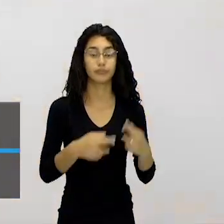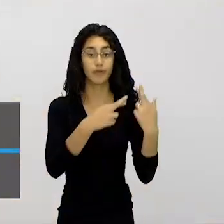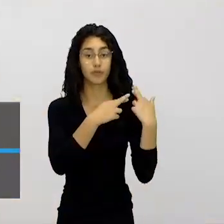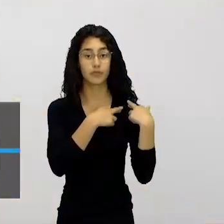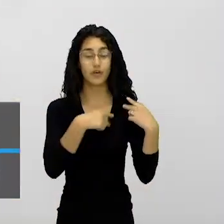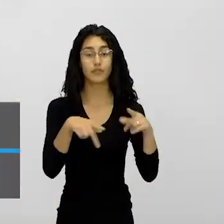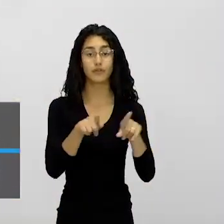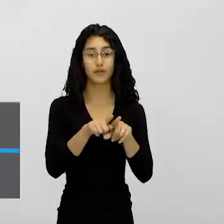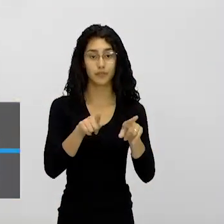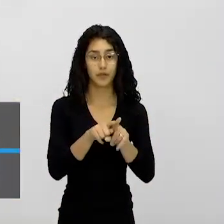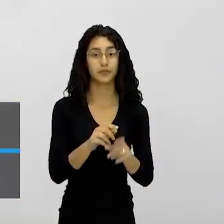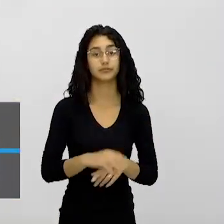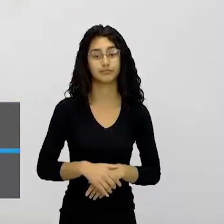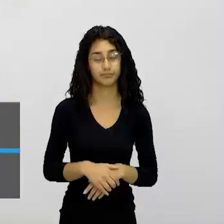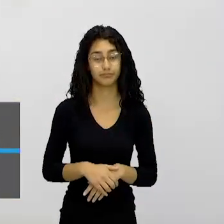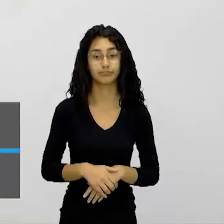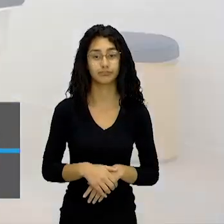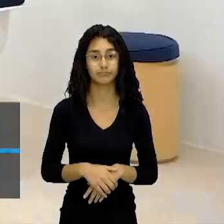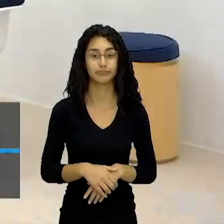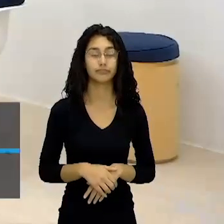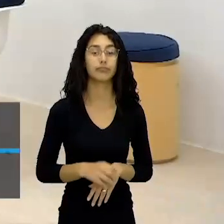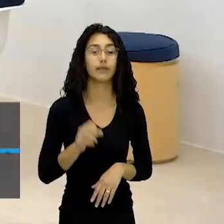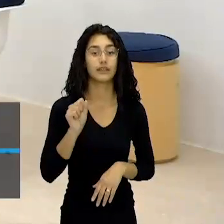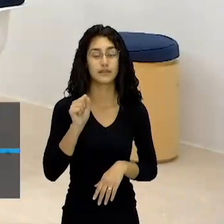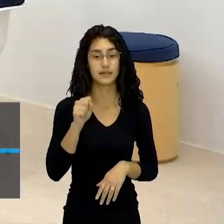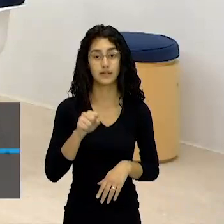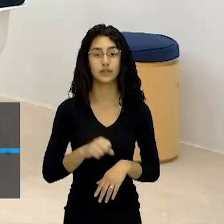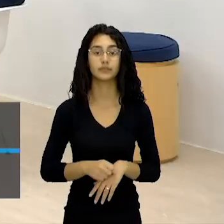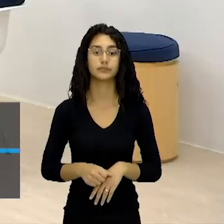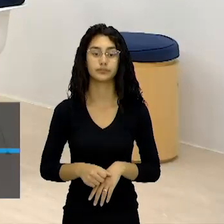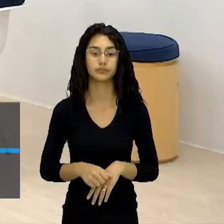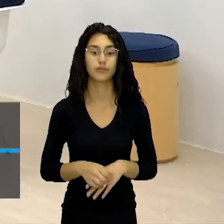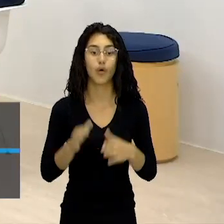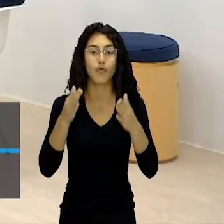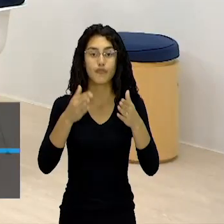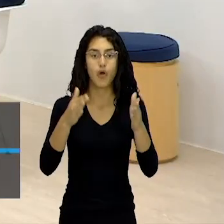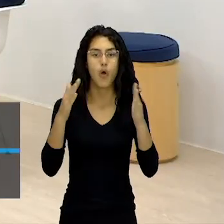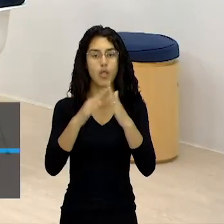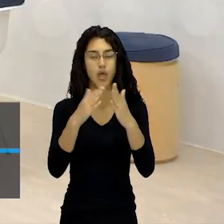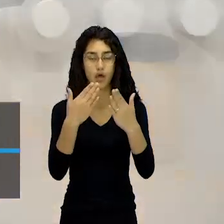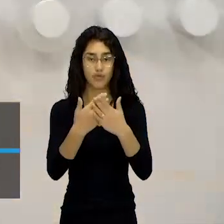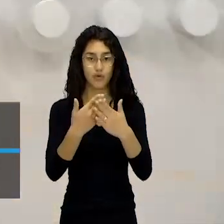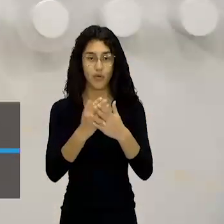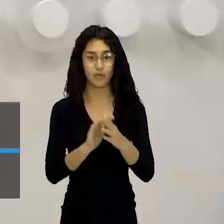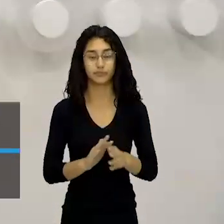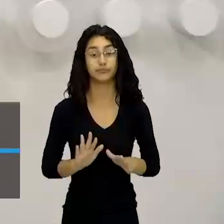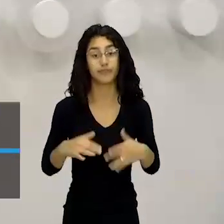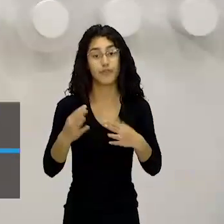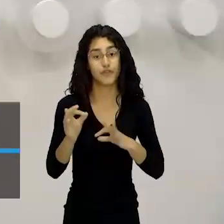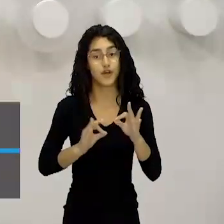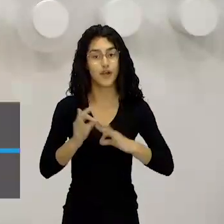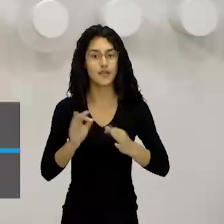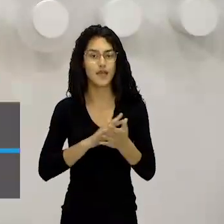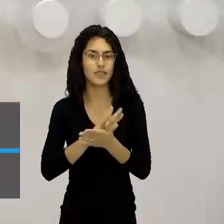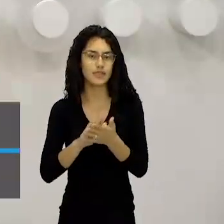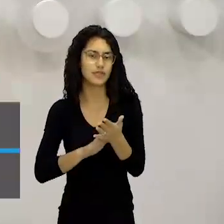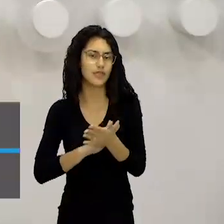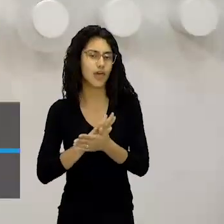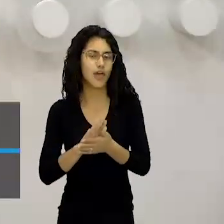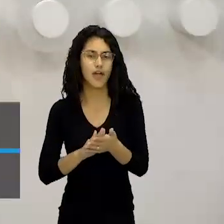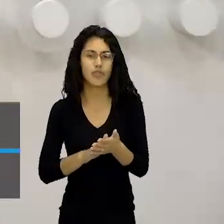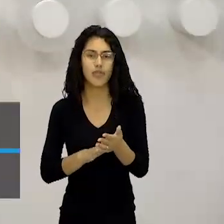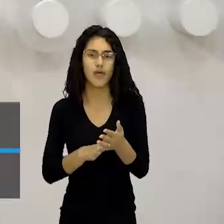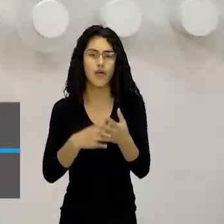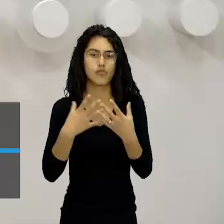com os compromissos. Exatamente. Né? E o compromisso dele agora, o foco é na escola. Exatamente. E aí ele se organizando, nada fica pesado.